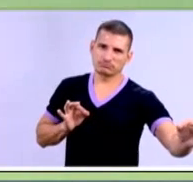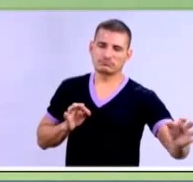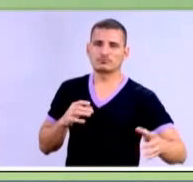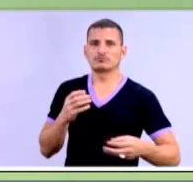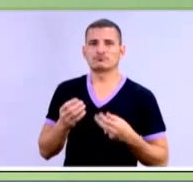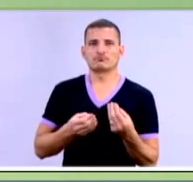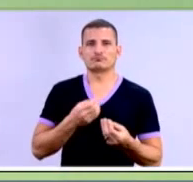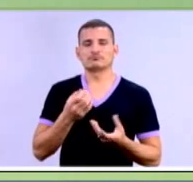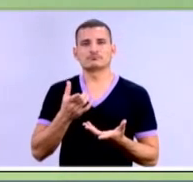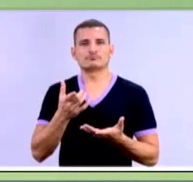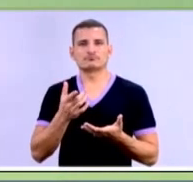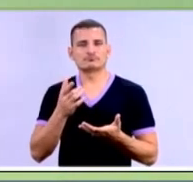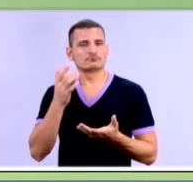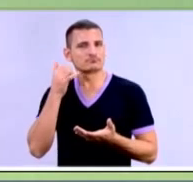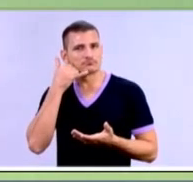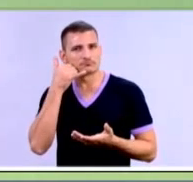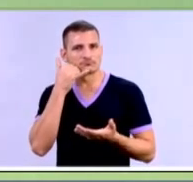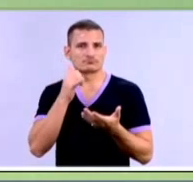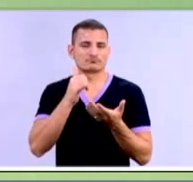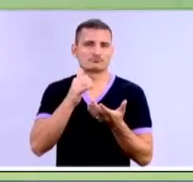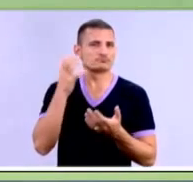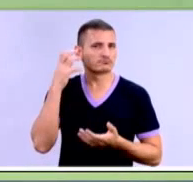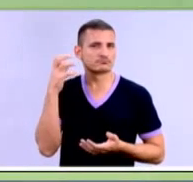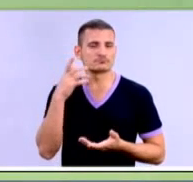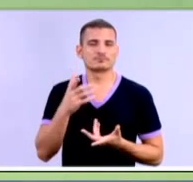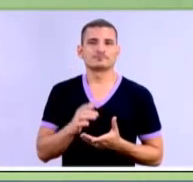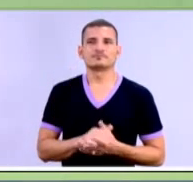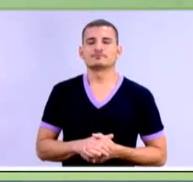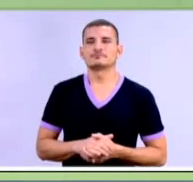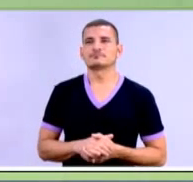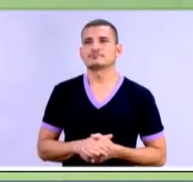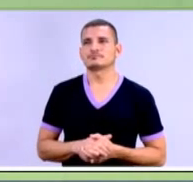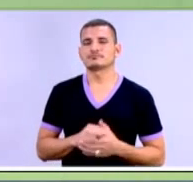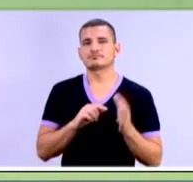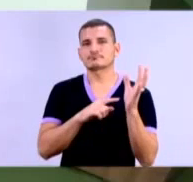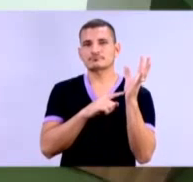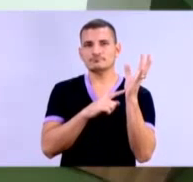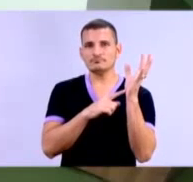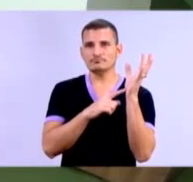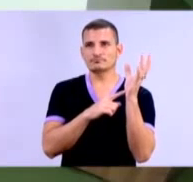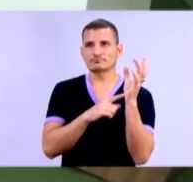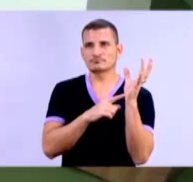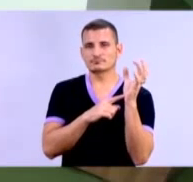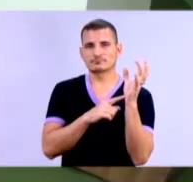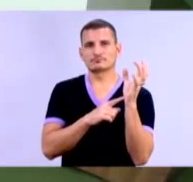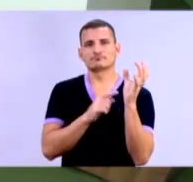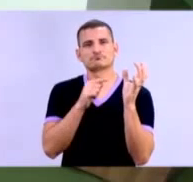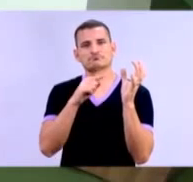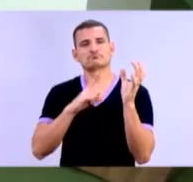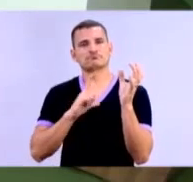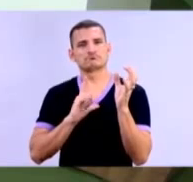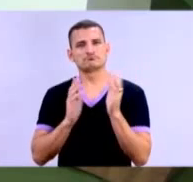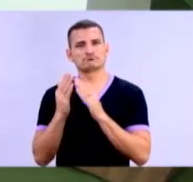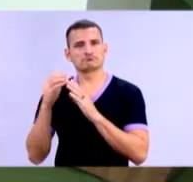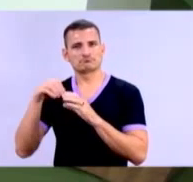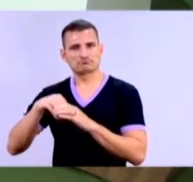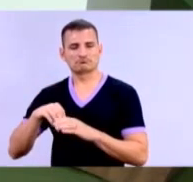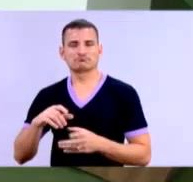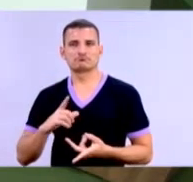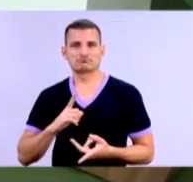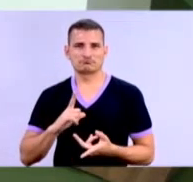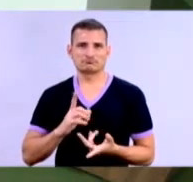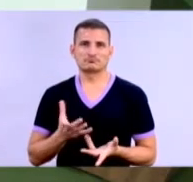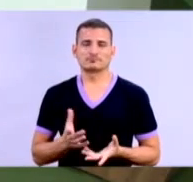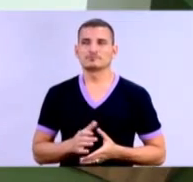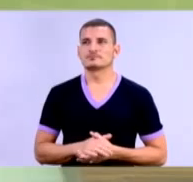rádio. Professor, é legal que os meios sem fio, eles se popularizaram muito, né? Esses não guiados estão dentro das nossas casas, né? Ilustra muito bem